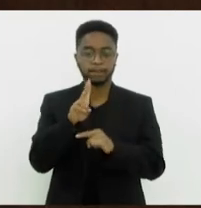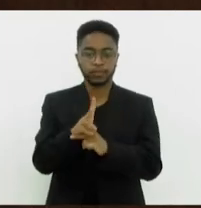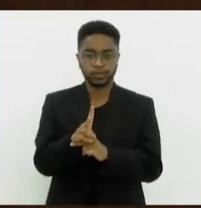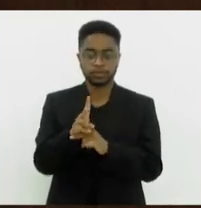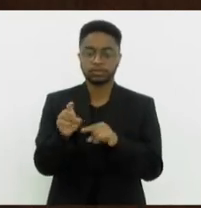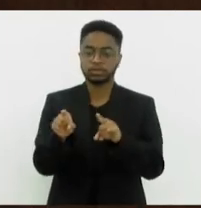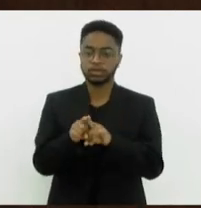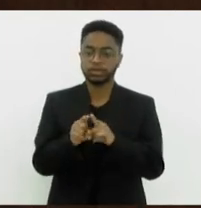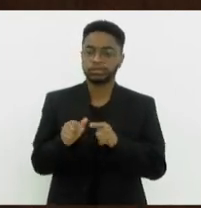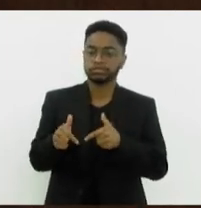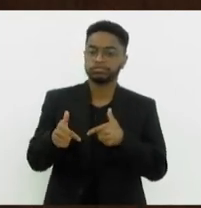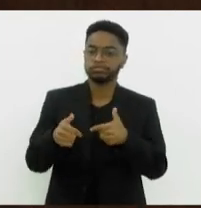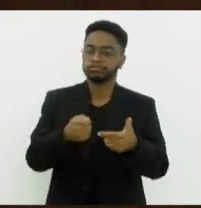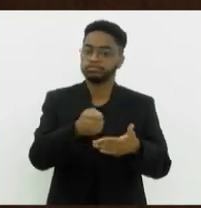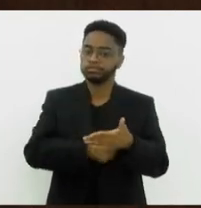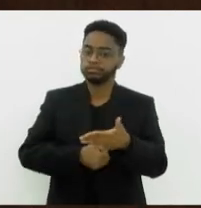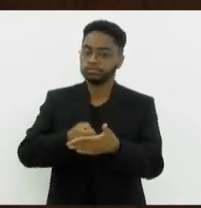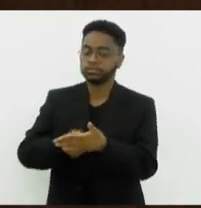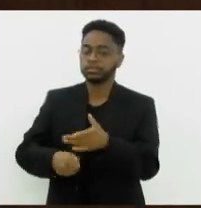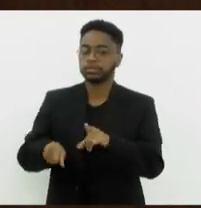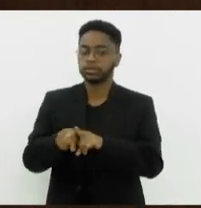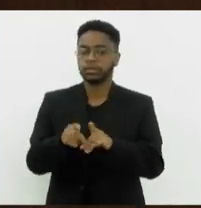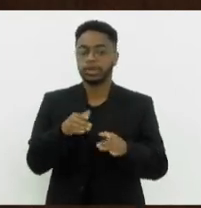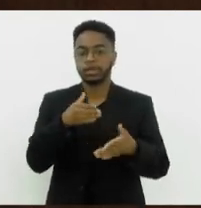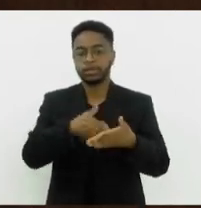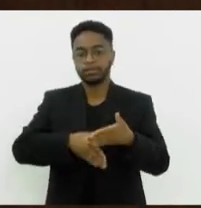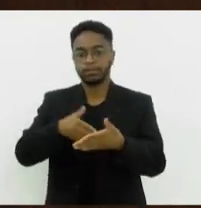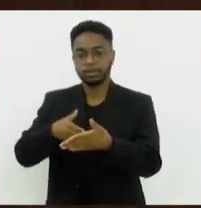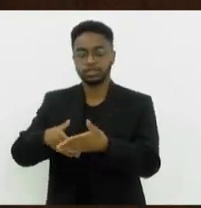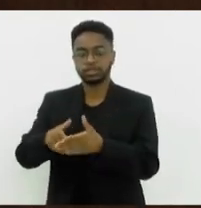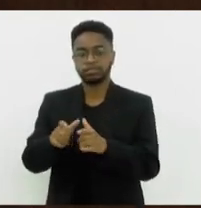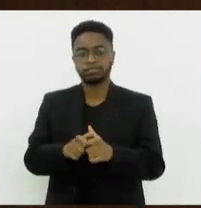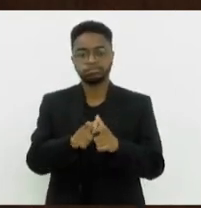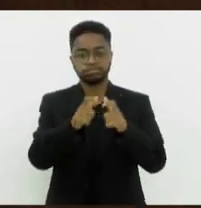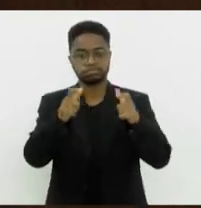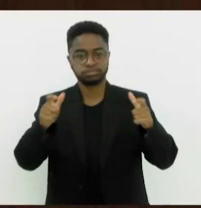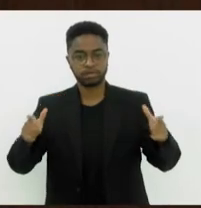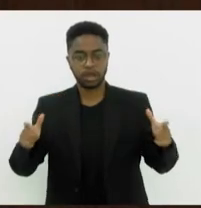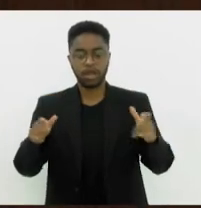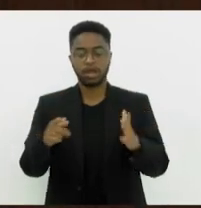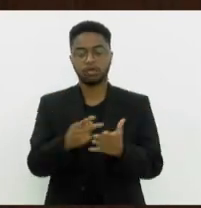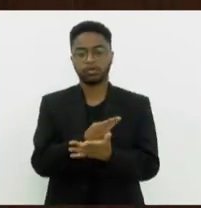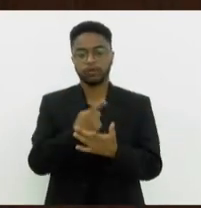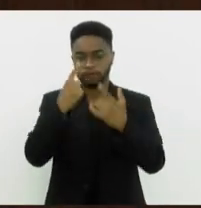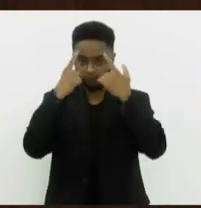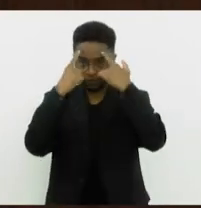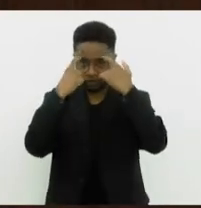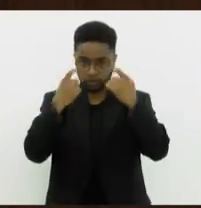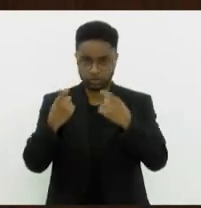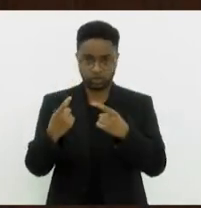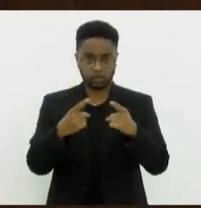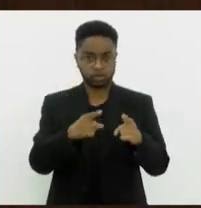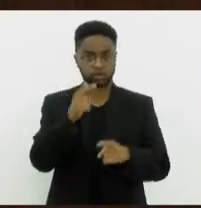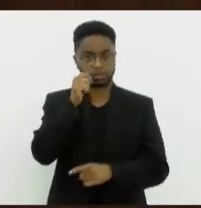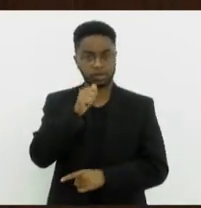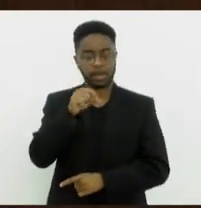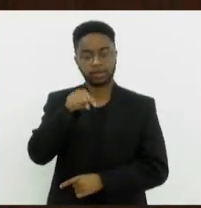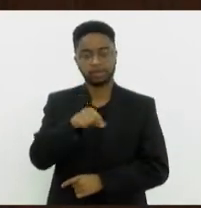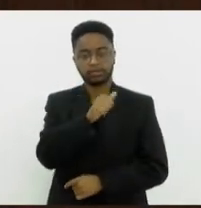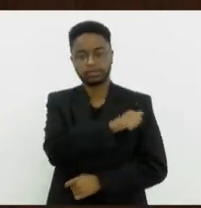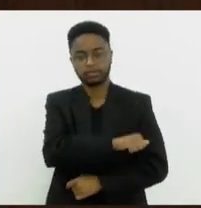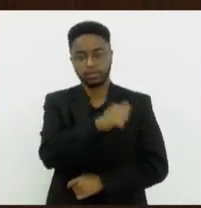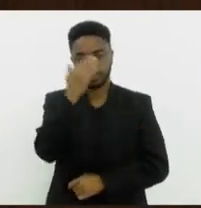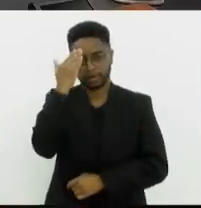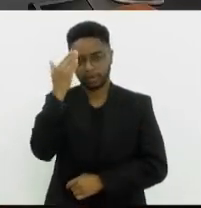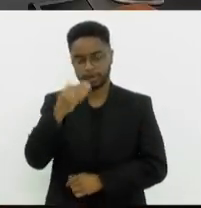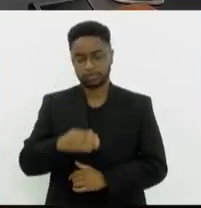para enfrentar e impedir o aumento dos casos de violência contra a mulher no Estado do Rio de Janeiro. Muito